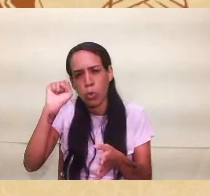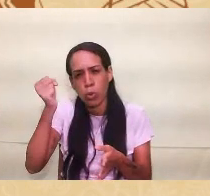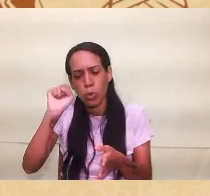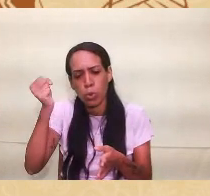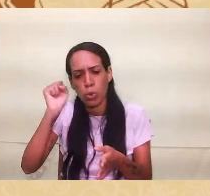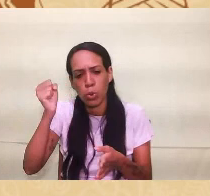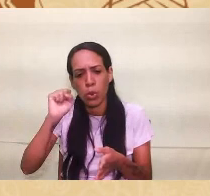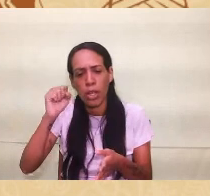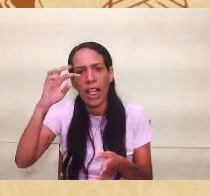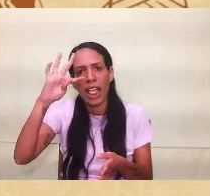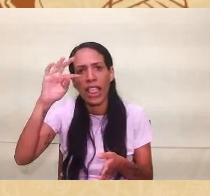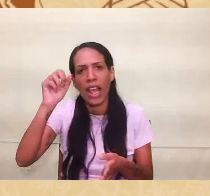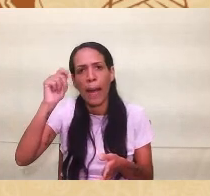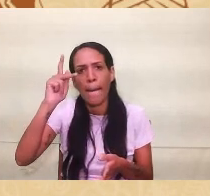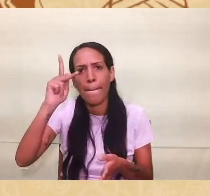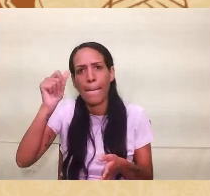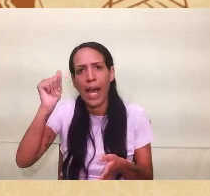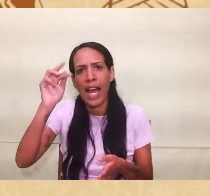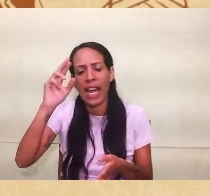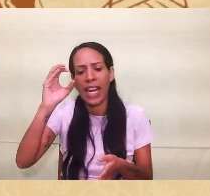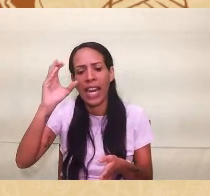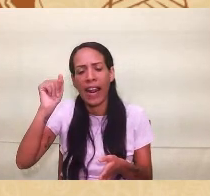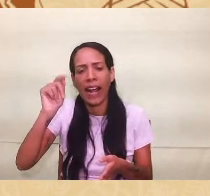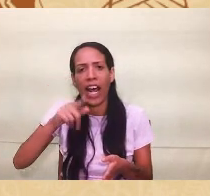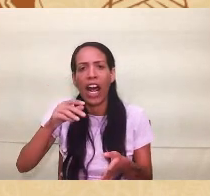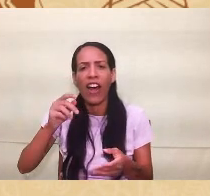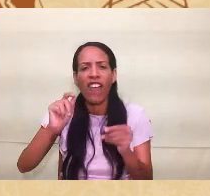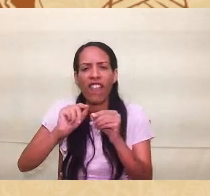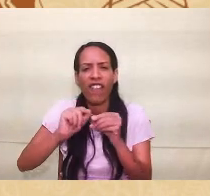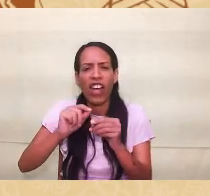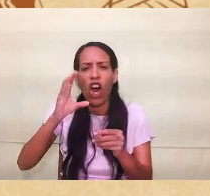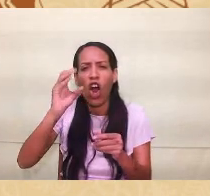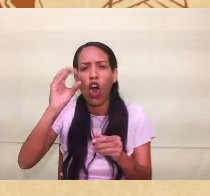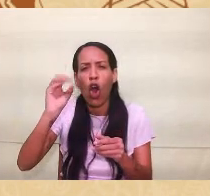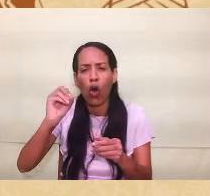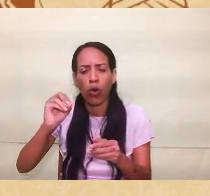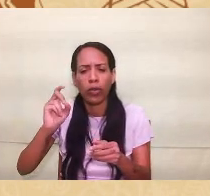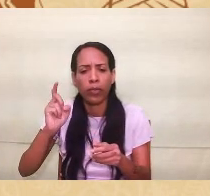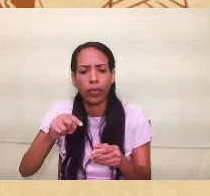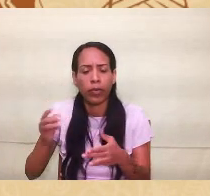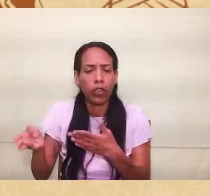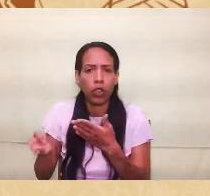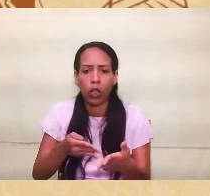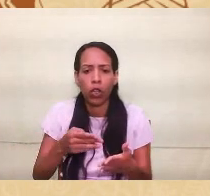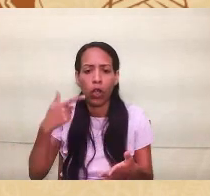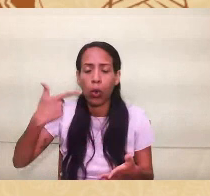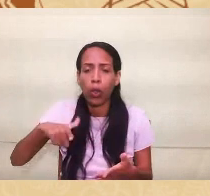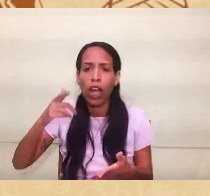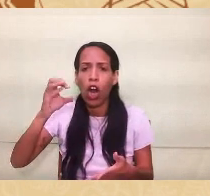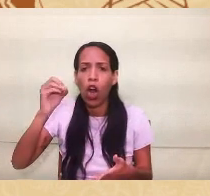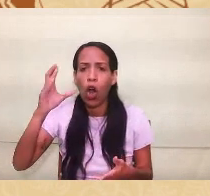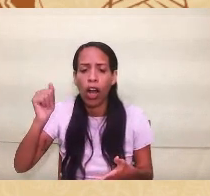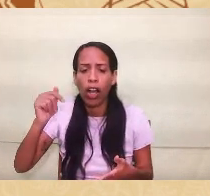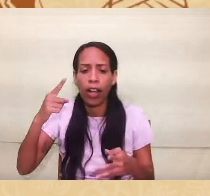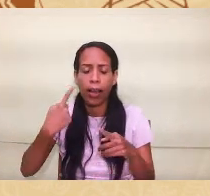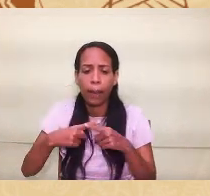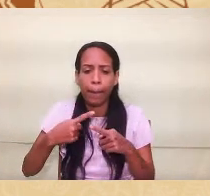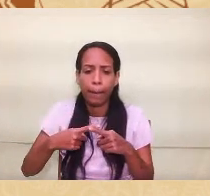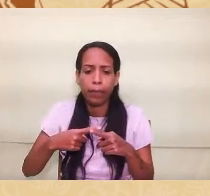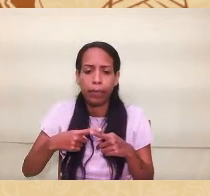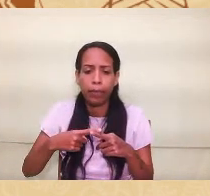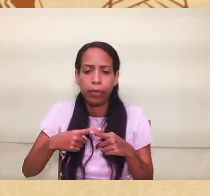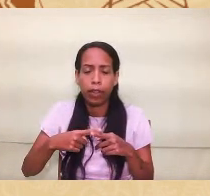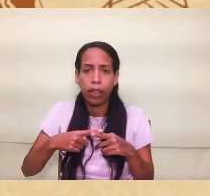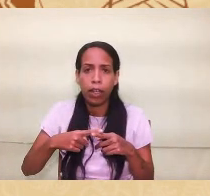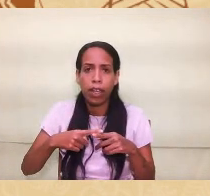da maracá, que é feita de coco ou de cabaça, tá certo? Hoje eu estou sem o cocá porque a tela, me falaram que por causa